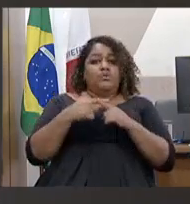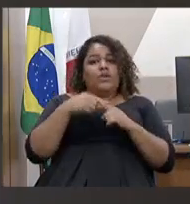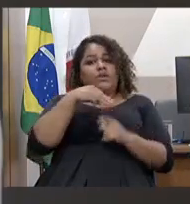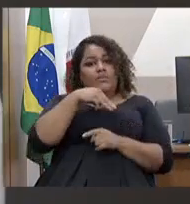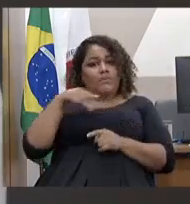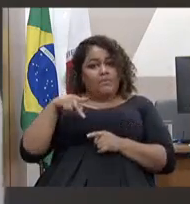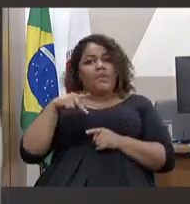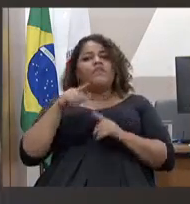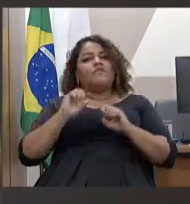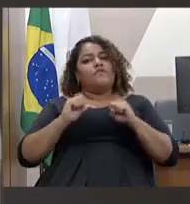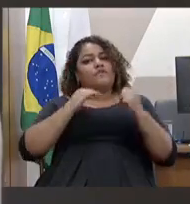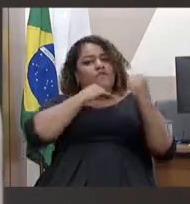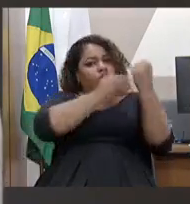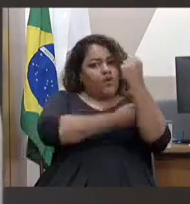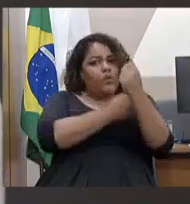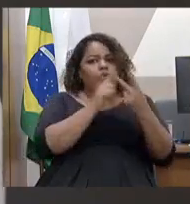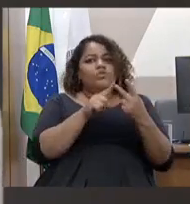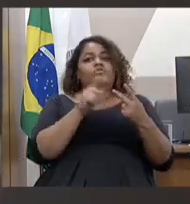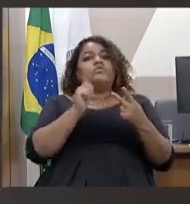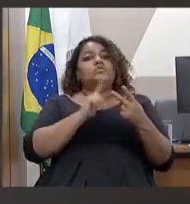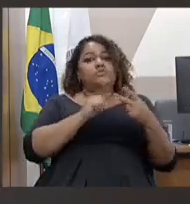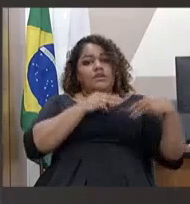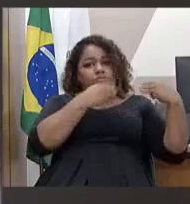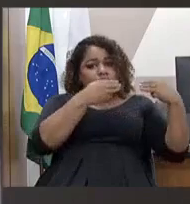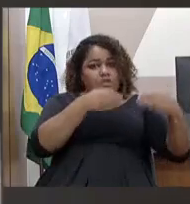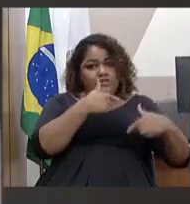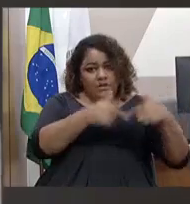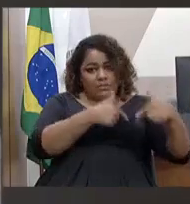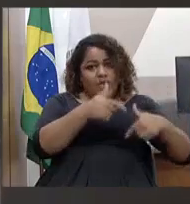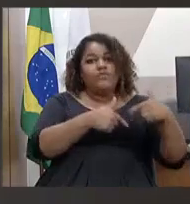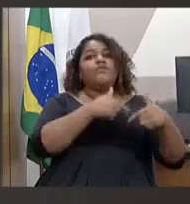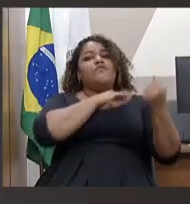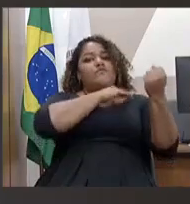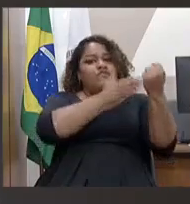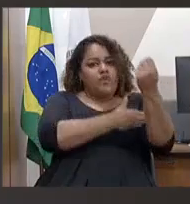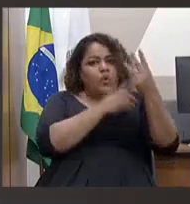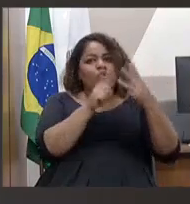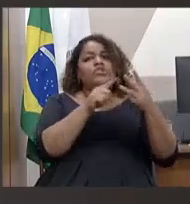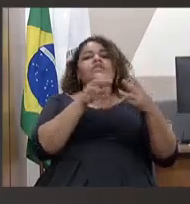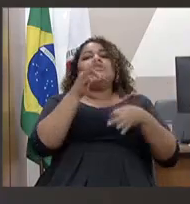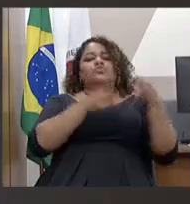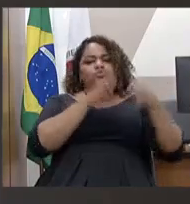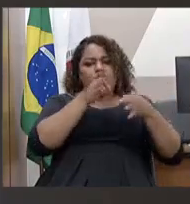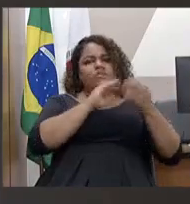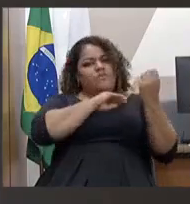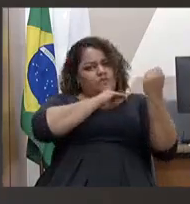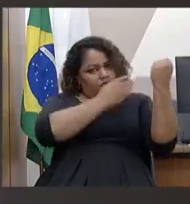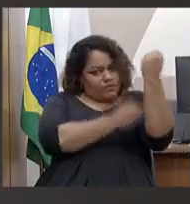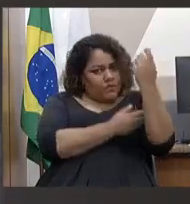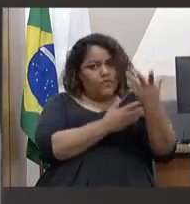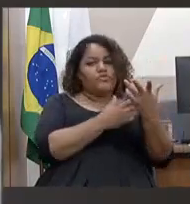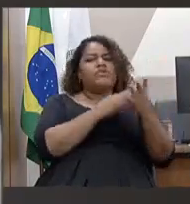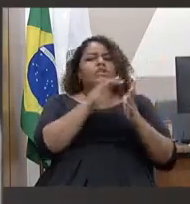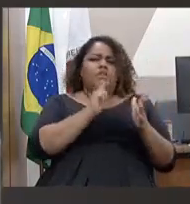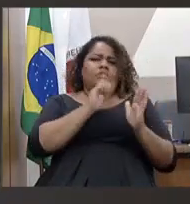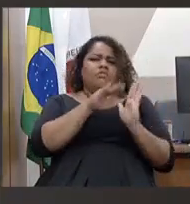tem um ministério do trabalho forte até o TRT trabalho forte até uma justiça que tem tudo mas quem tá lá a